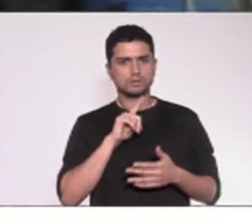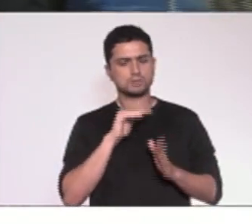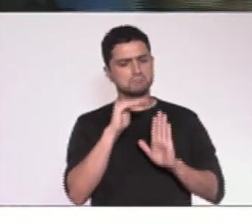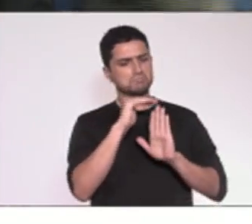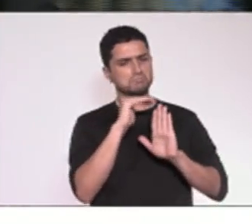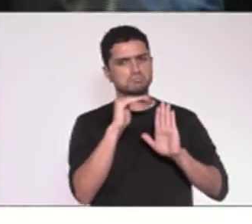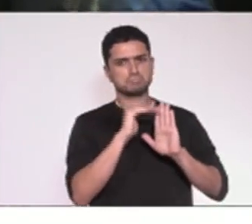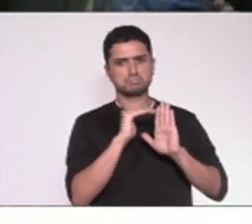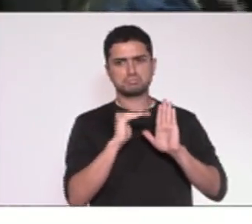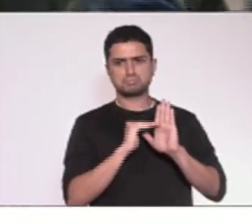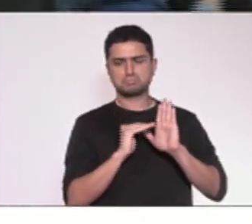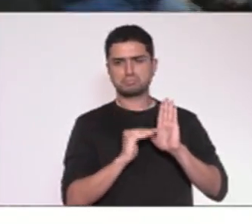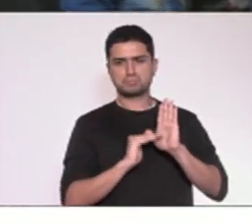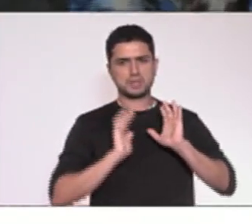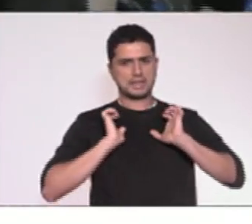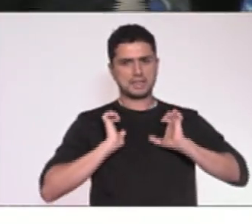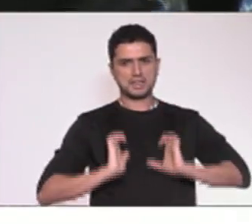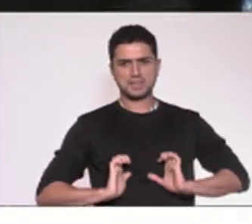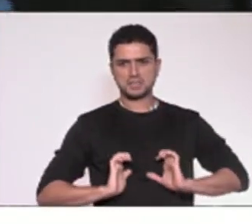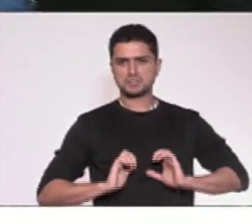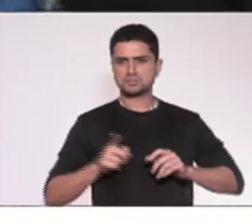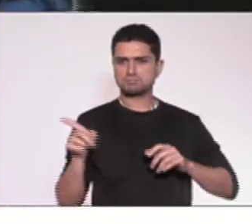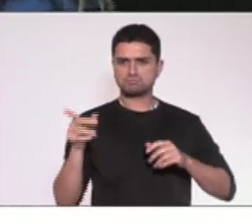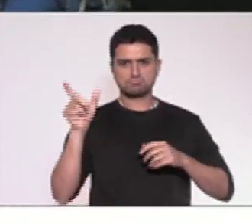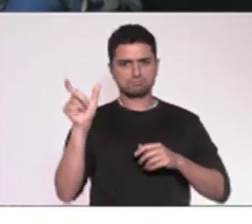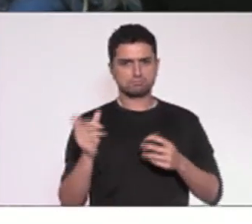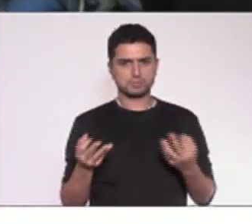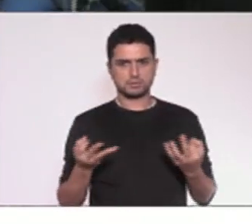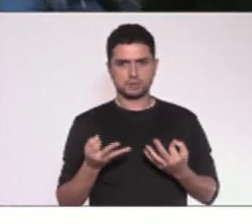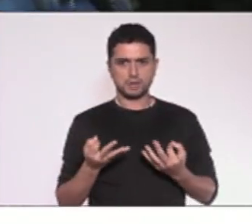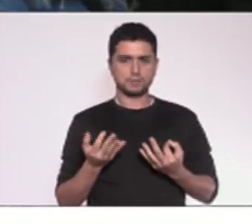de honra no meio público.